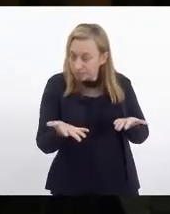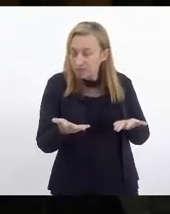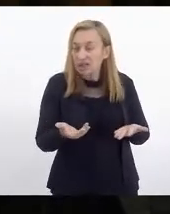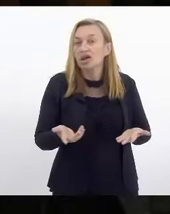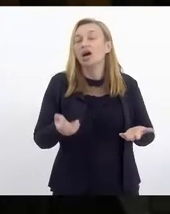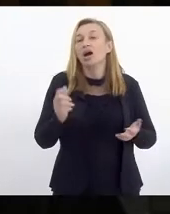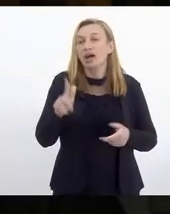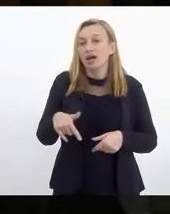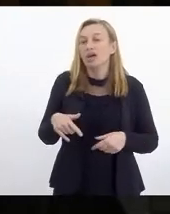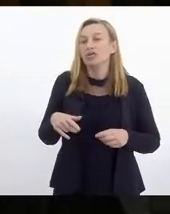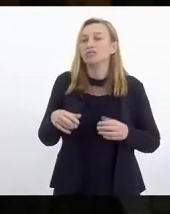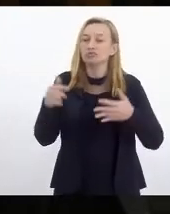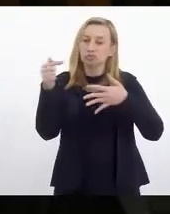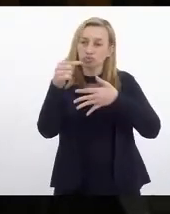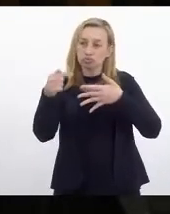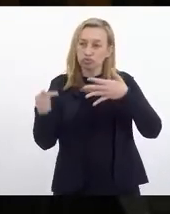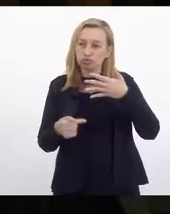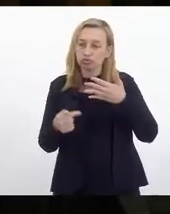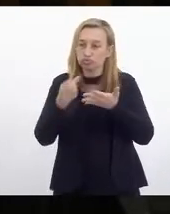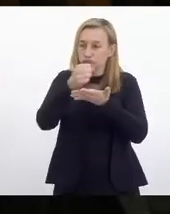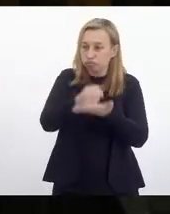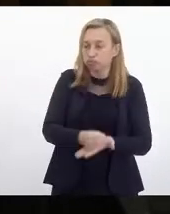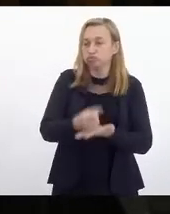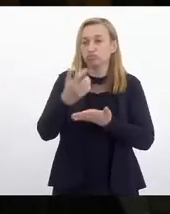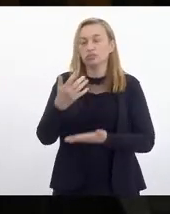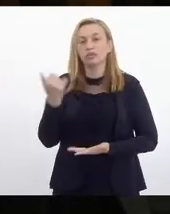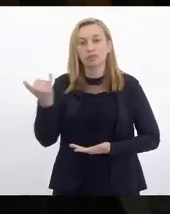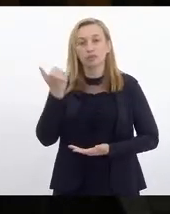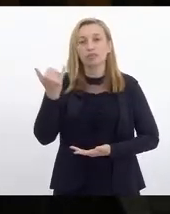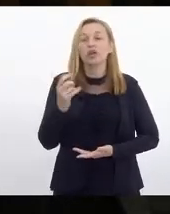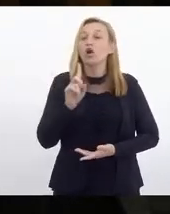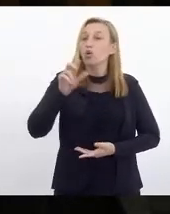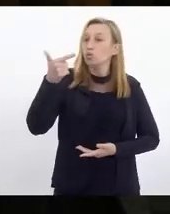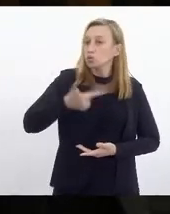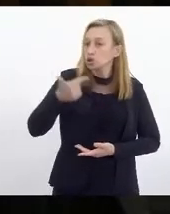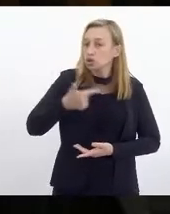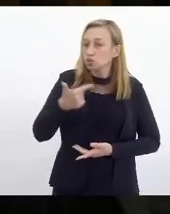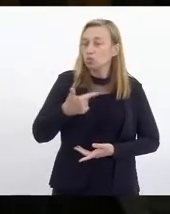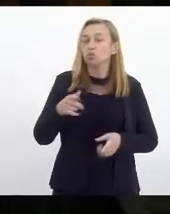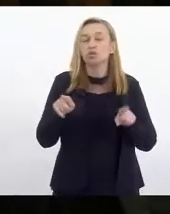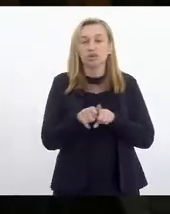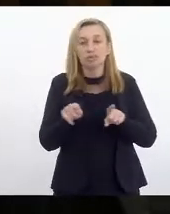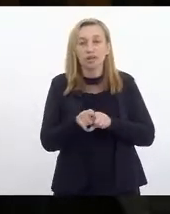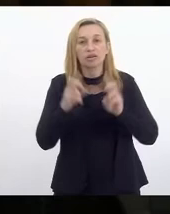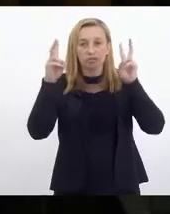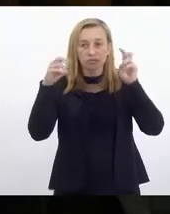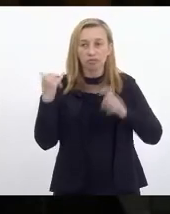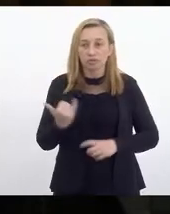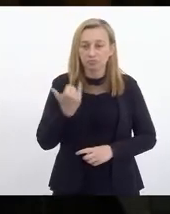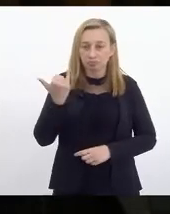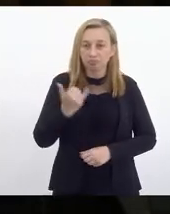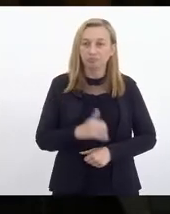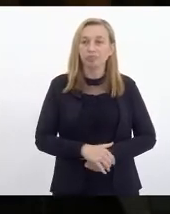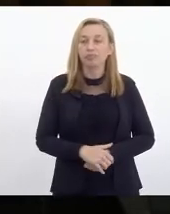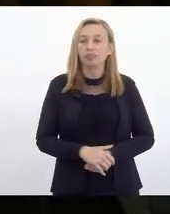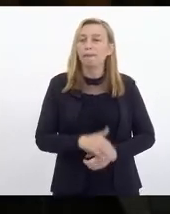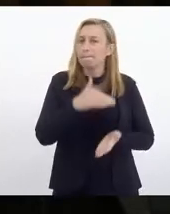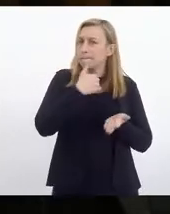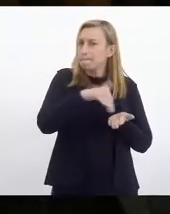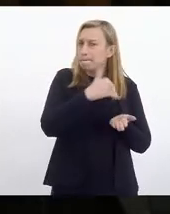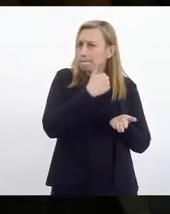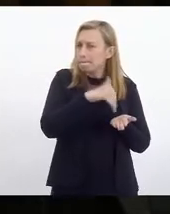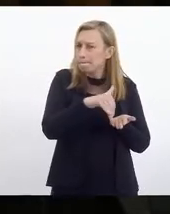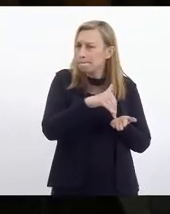um dos itens de maior peso. Um segundo item de maior peso, e o